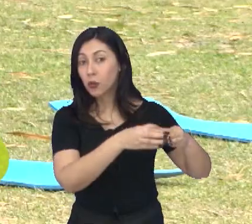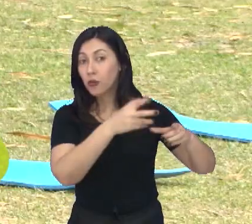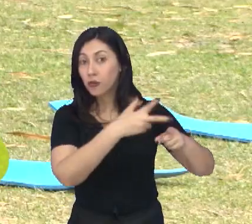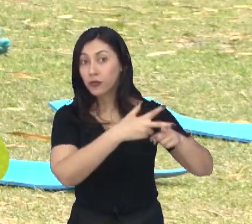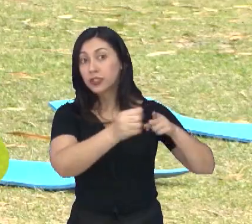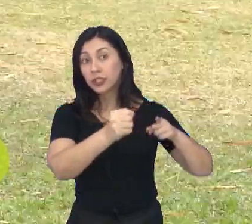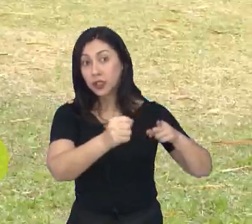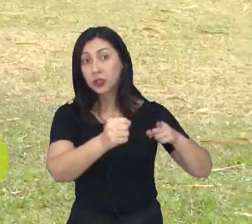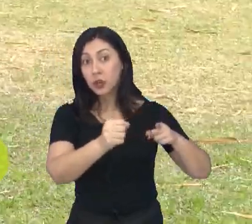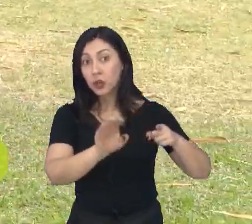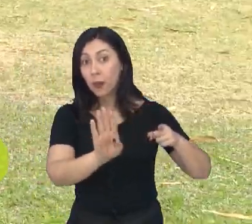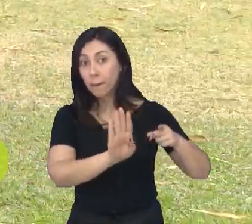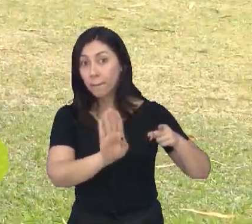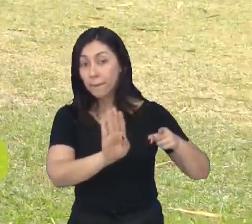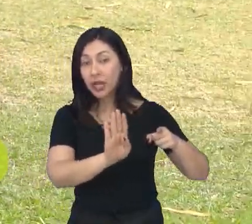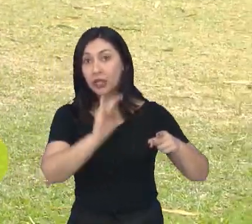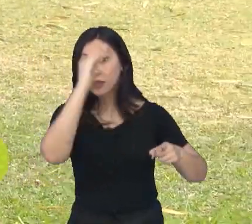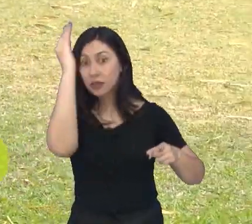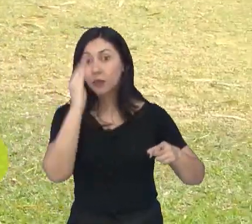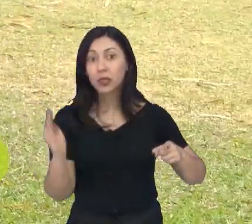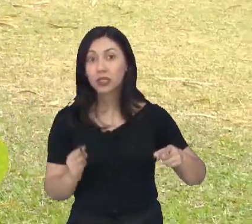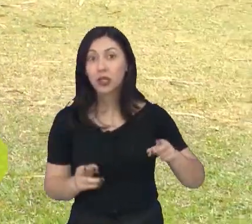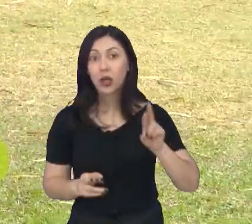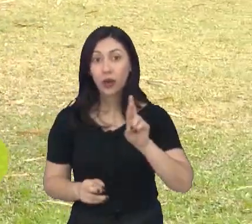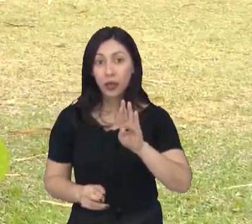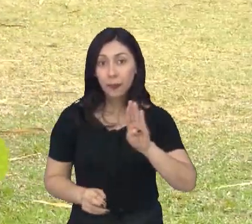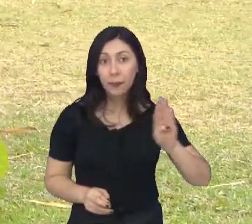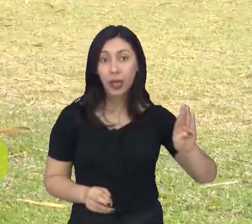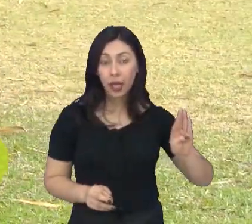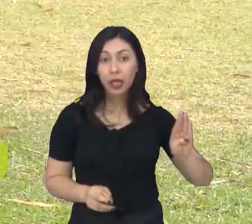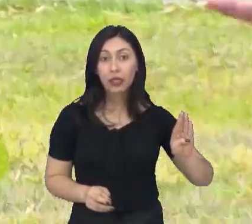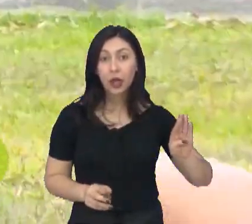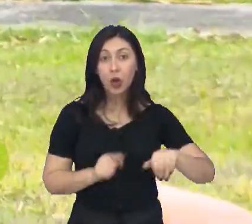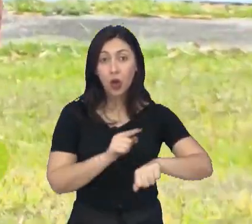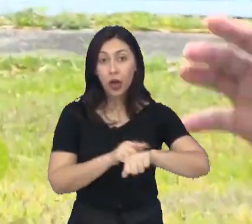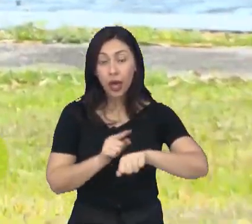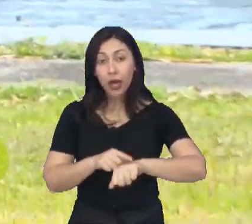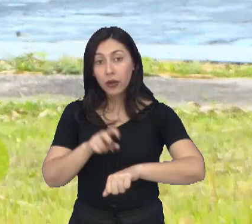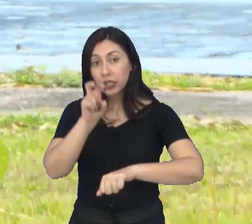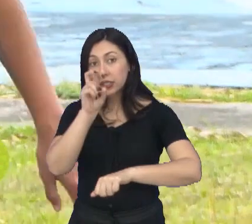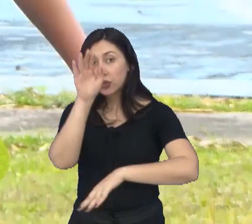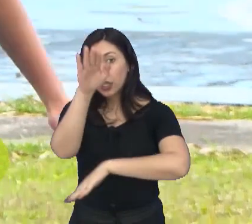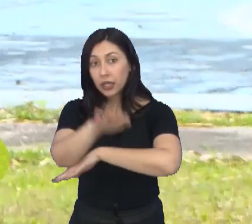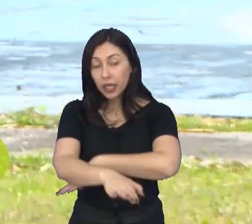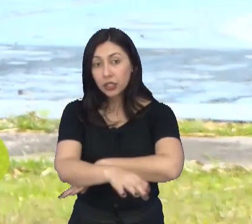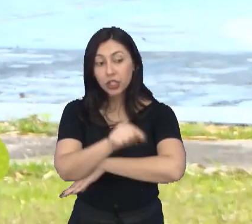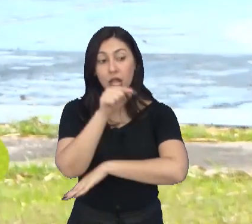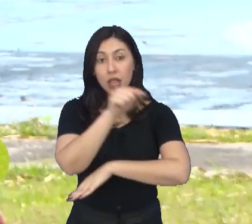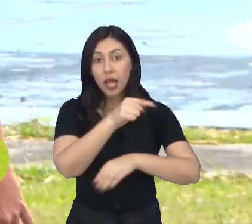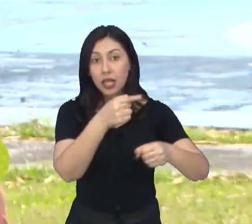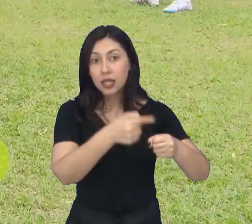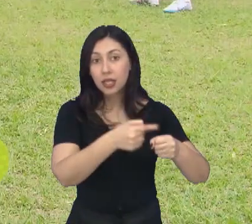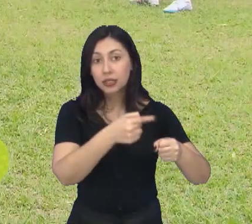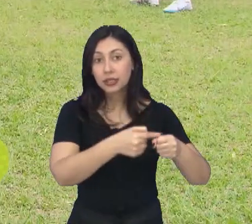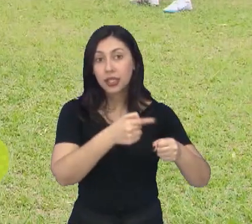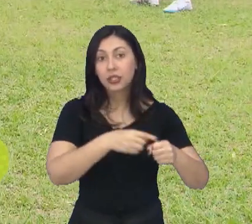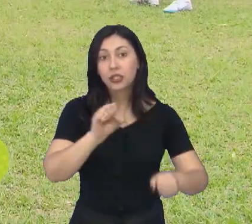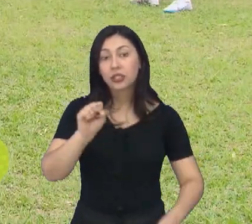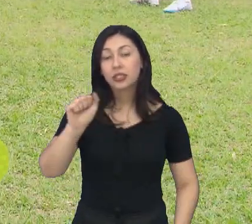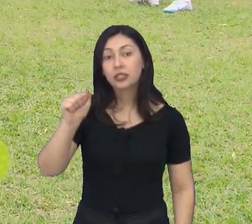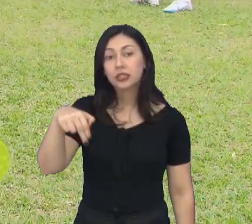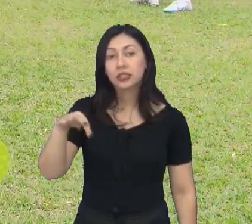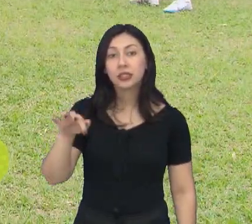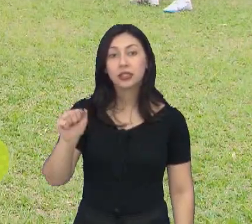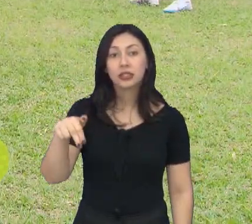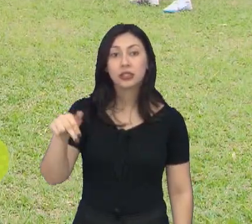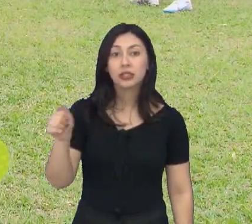campeãs da Série B do Campeonato Brasileiro, o Red Bull Bragantino, às 5 da tarde no Estádio Municipal da cidade de Santana do Parnaíba. O